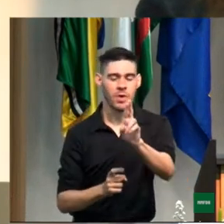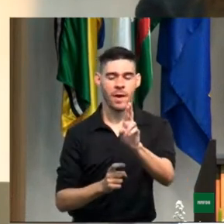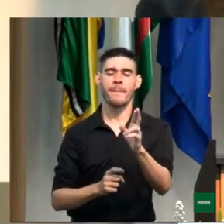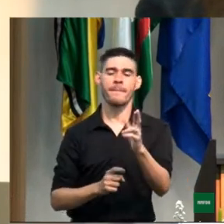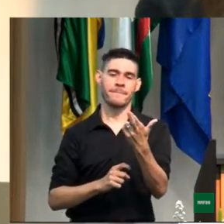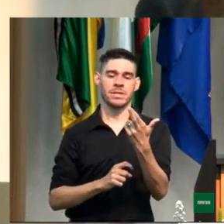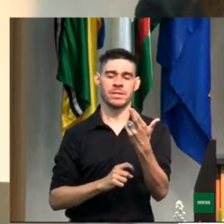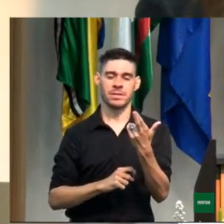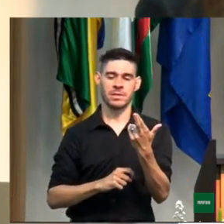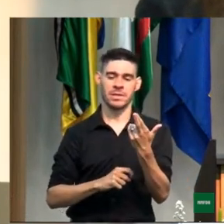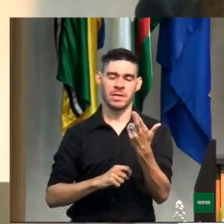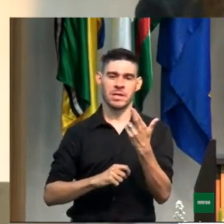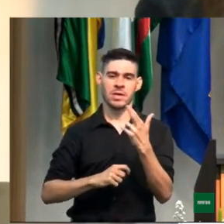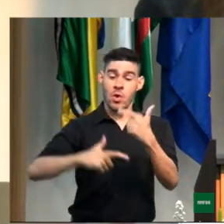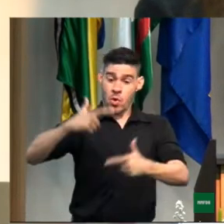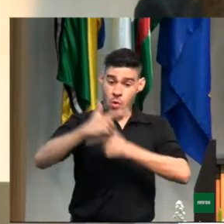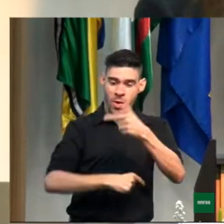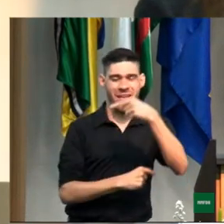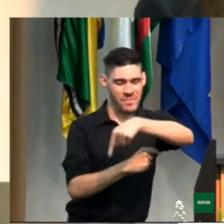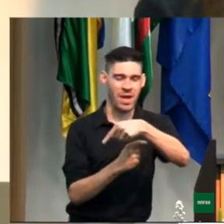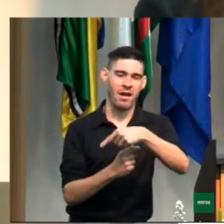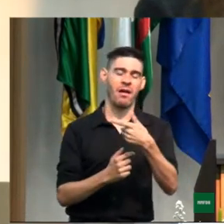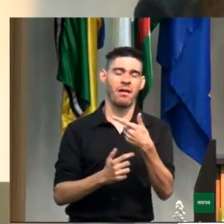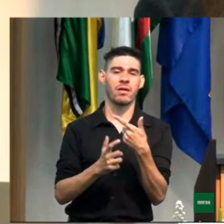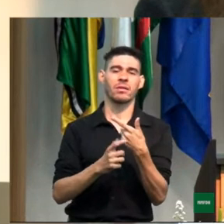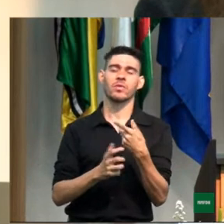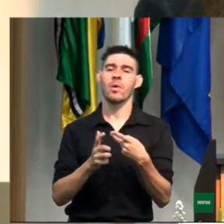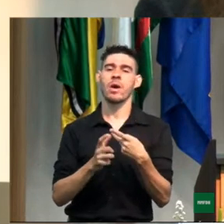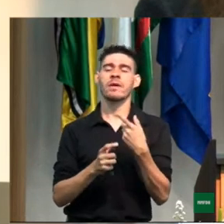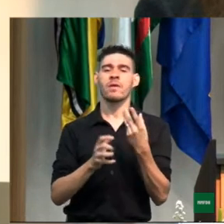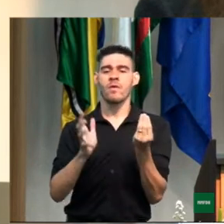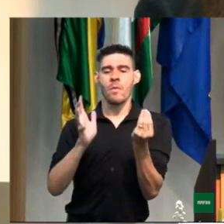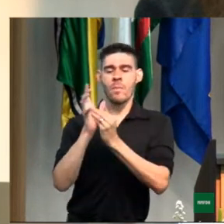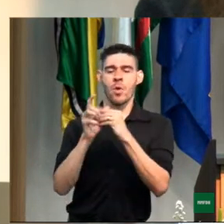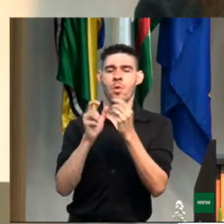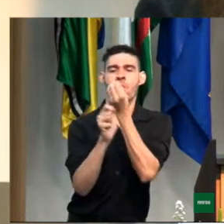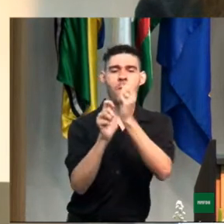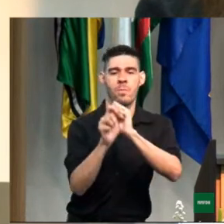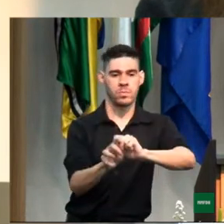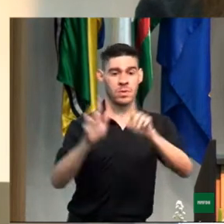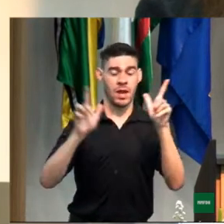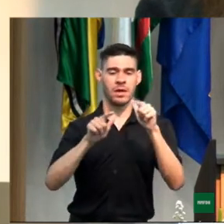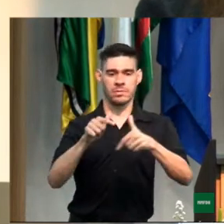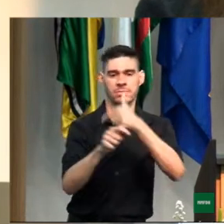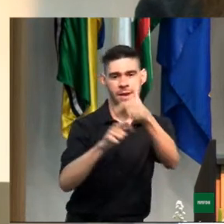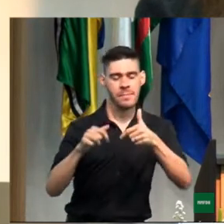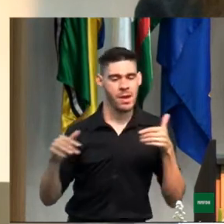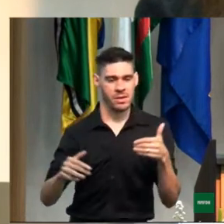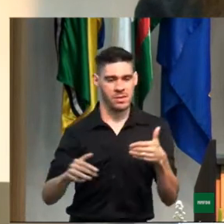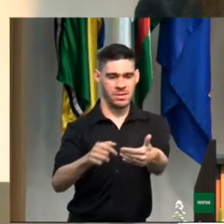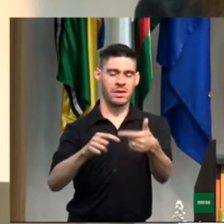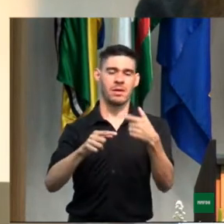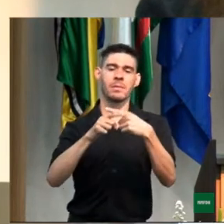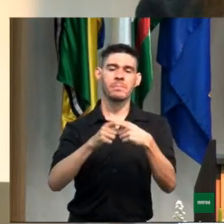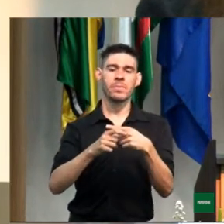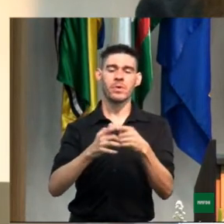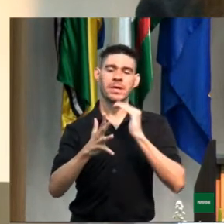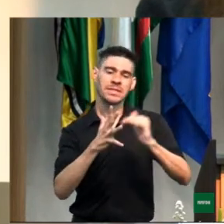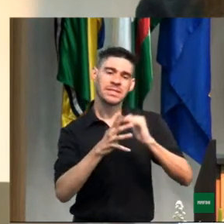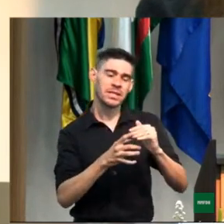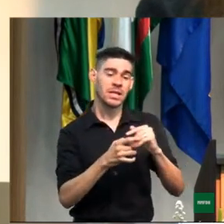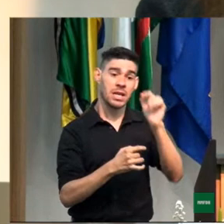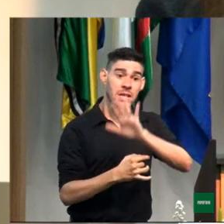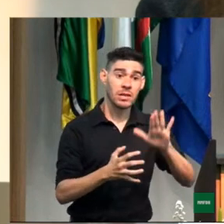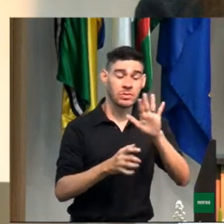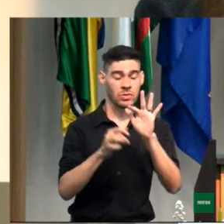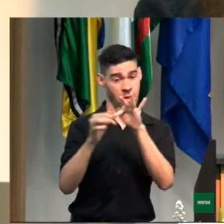como essa, a gente coloca de forma bem clara a atuação do Ministério e a razão de ser de uma Secretaria Nacional de Família, e vocês estão